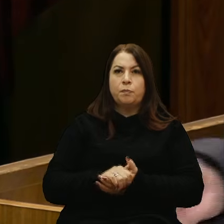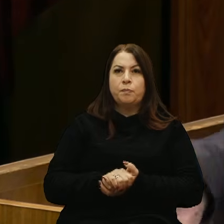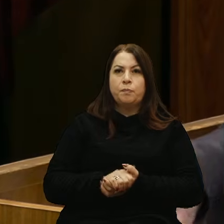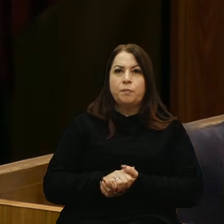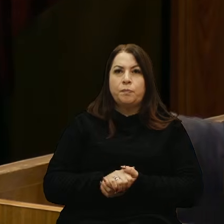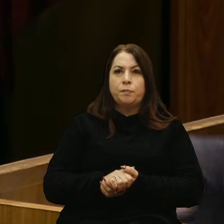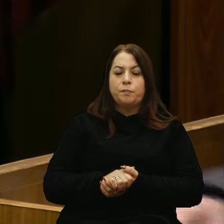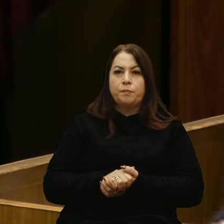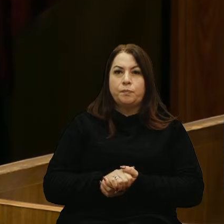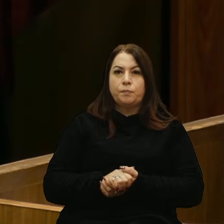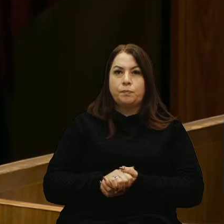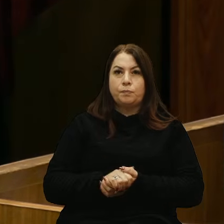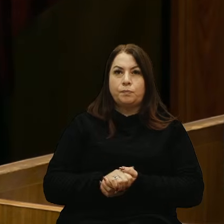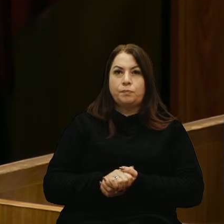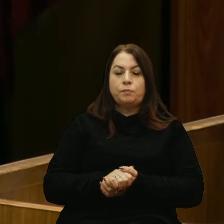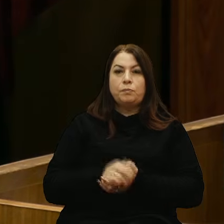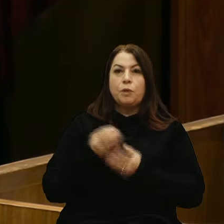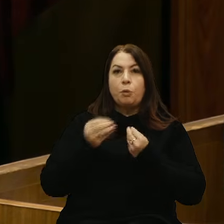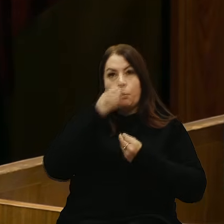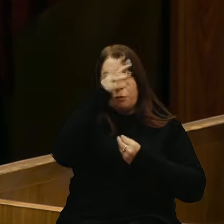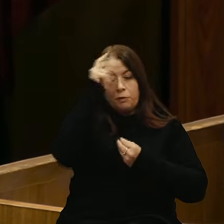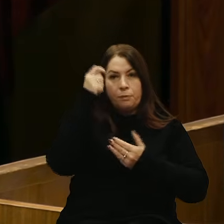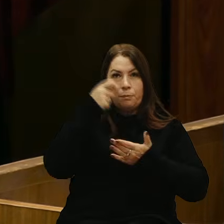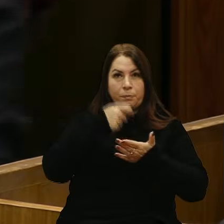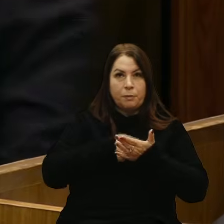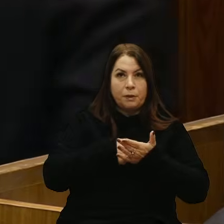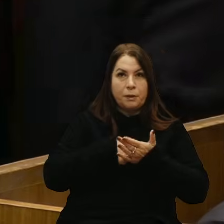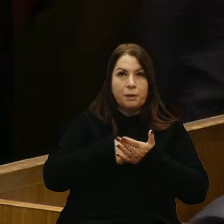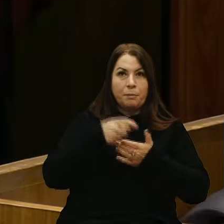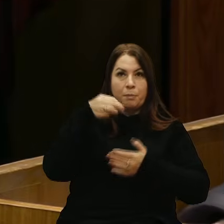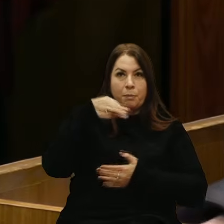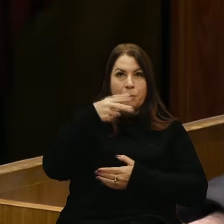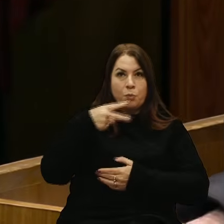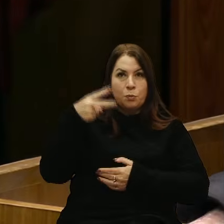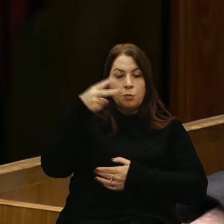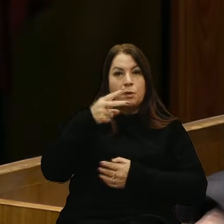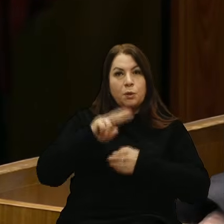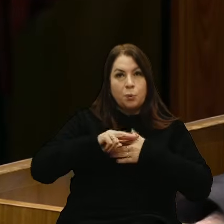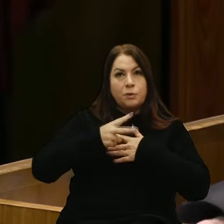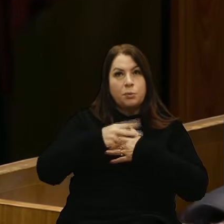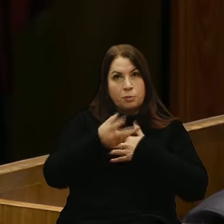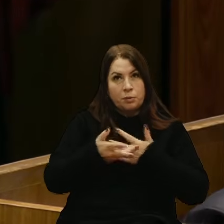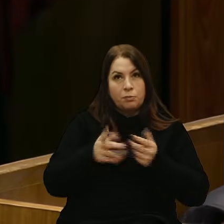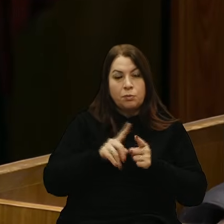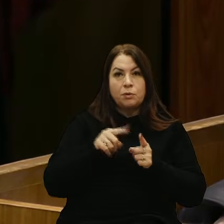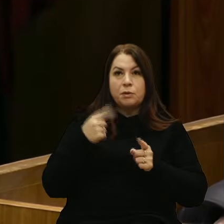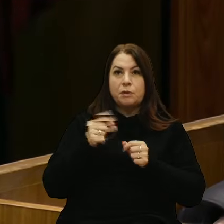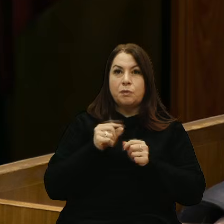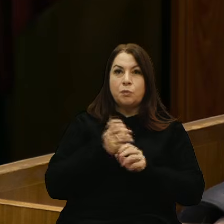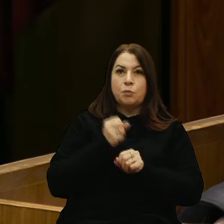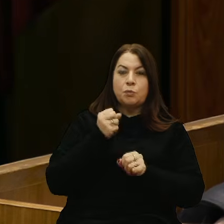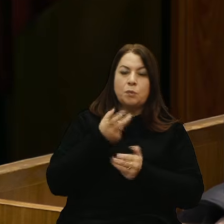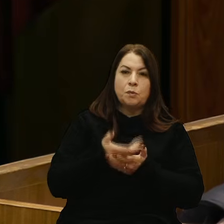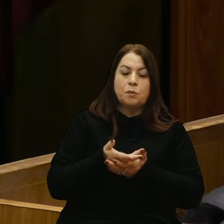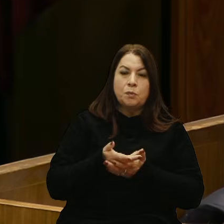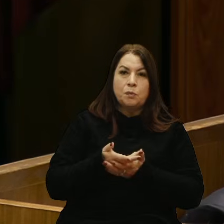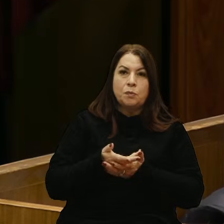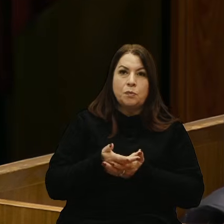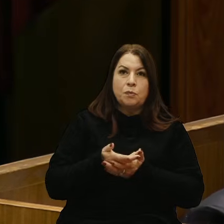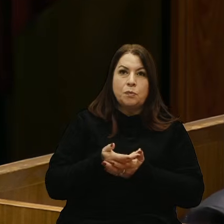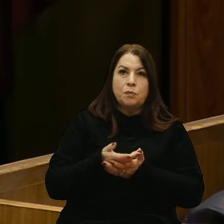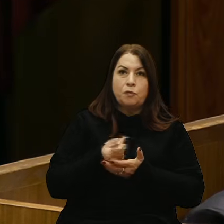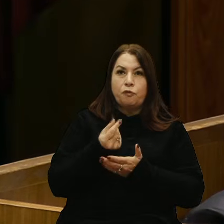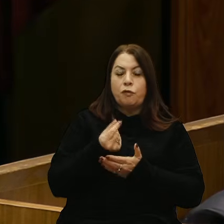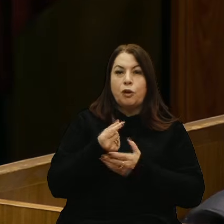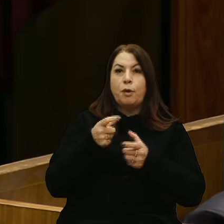E como a prefeitura nos paga por metro quadrado, consequentemente, a gente fatura um